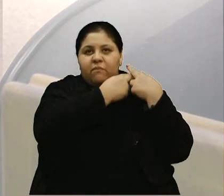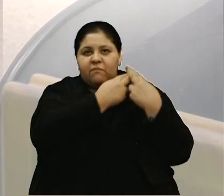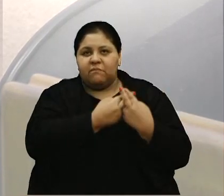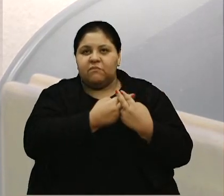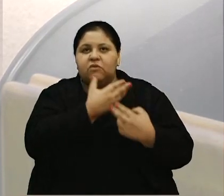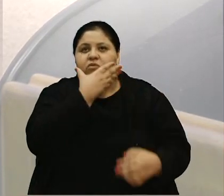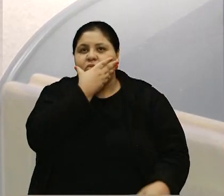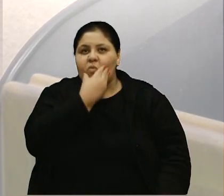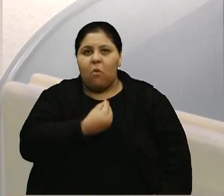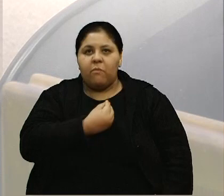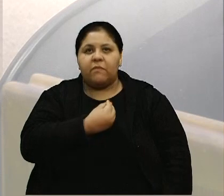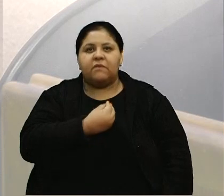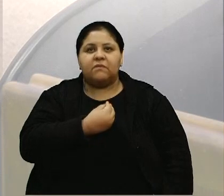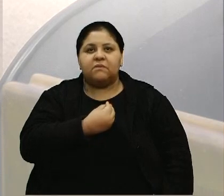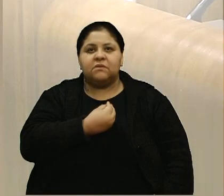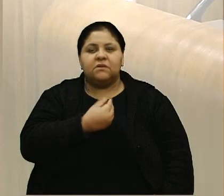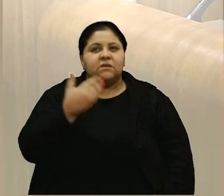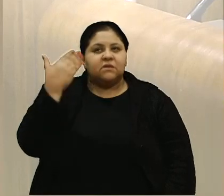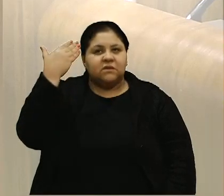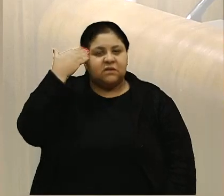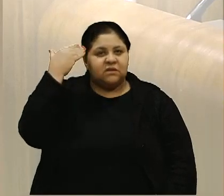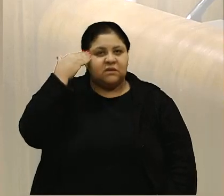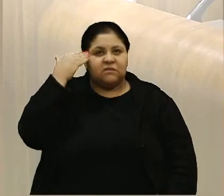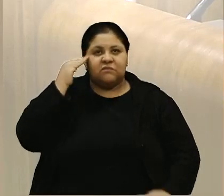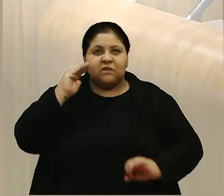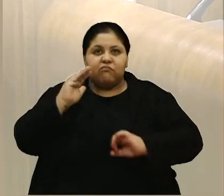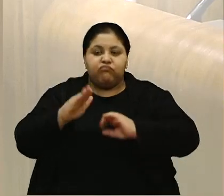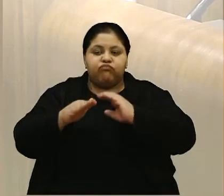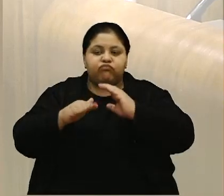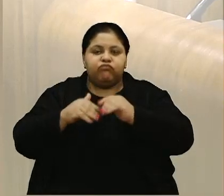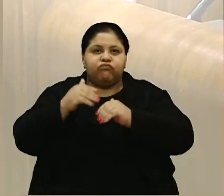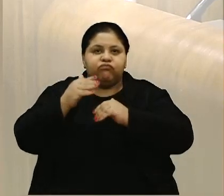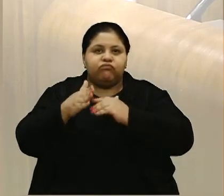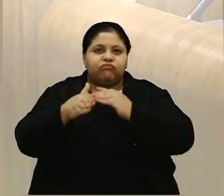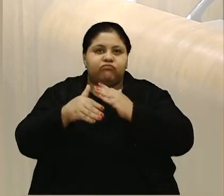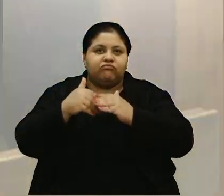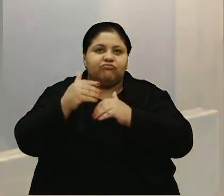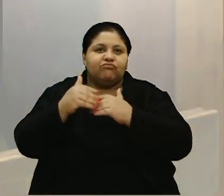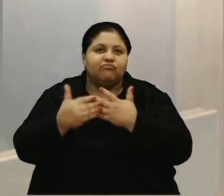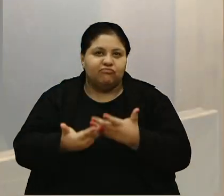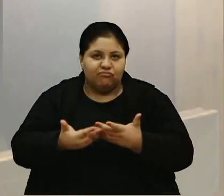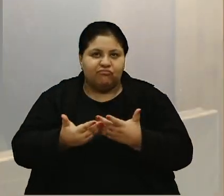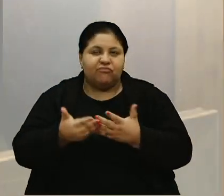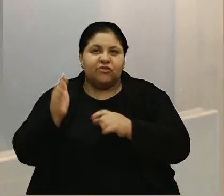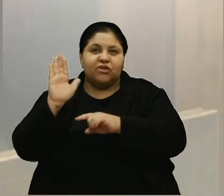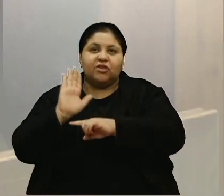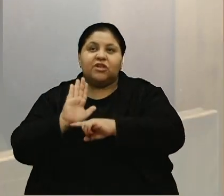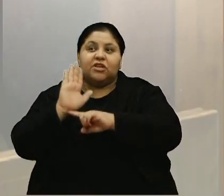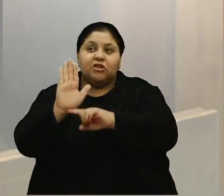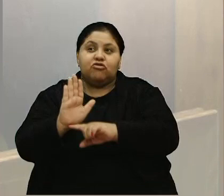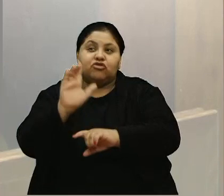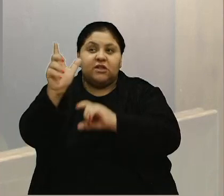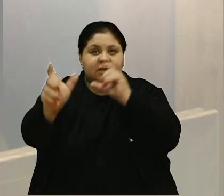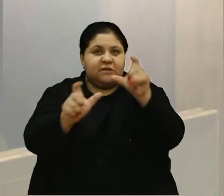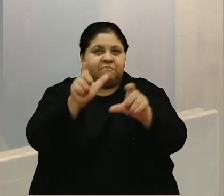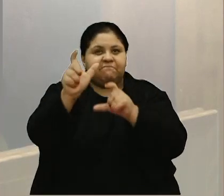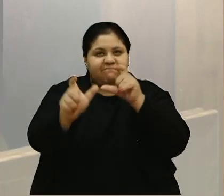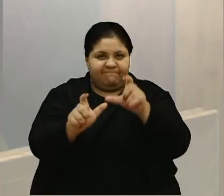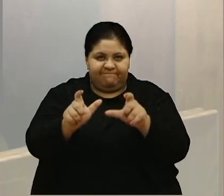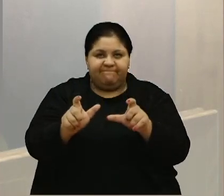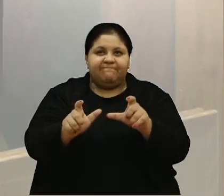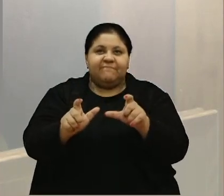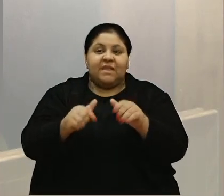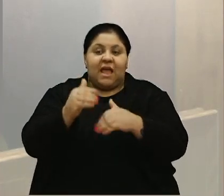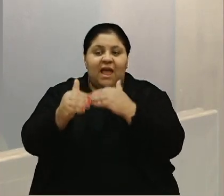homem que sabe os passos que estão dando na face da terra, ajudando assim outras pessoas a caminhar